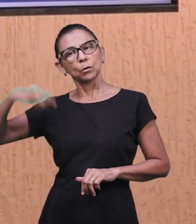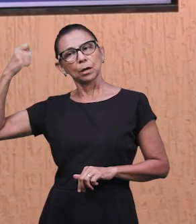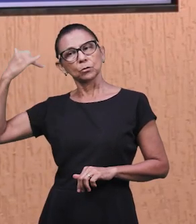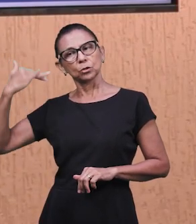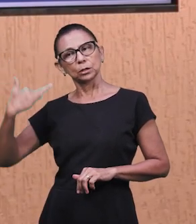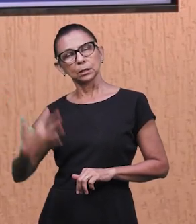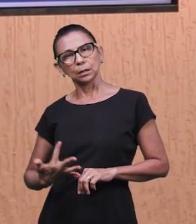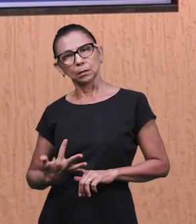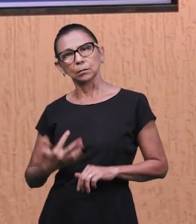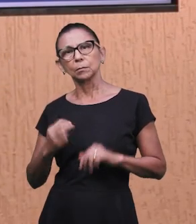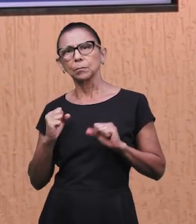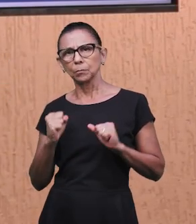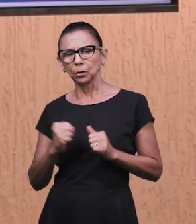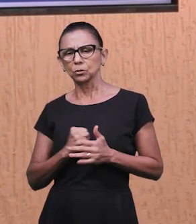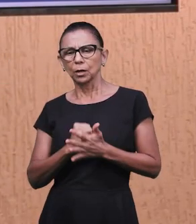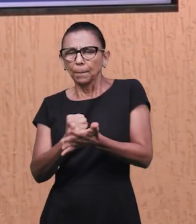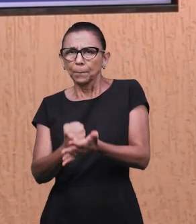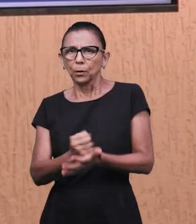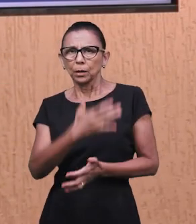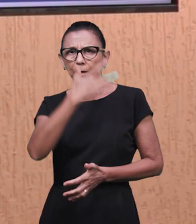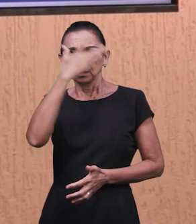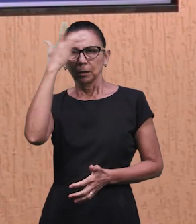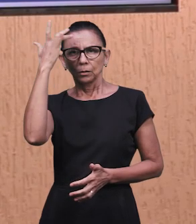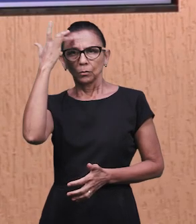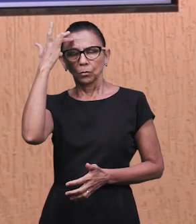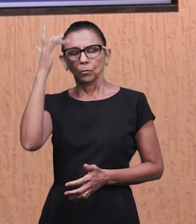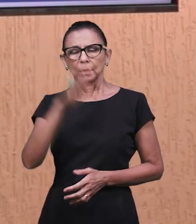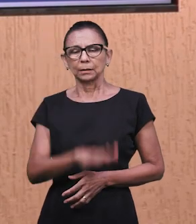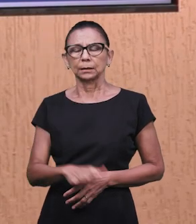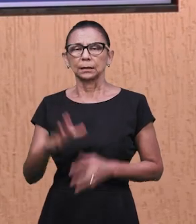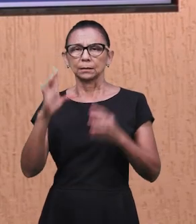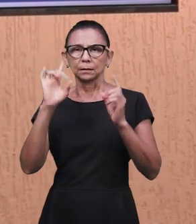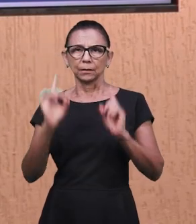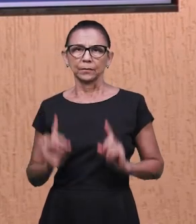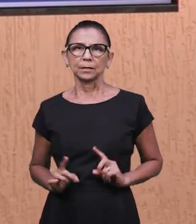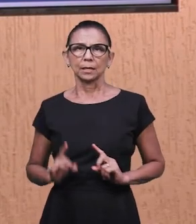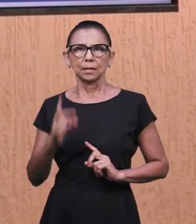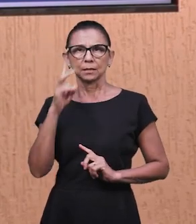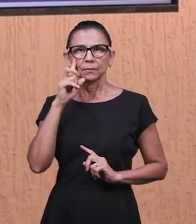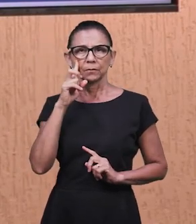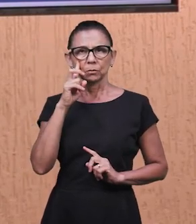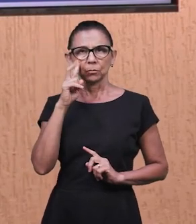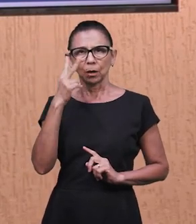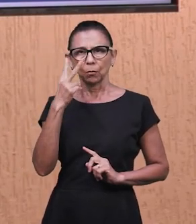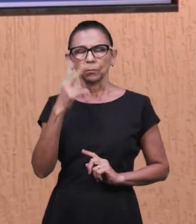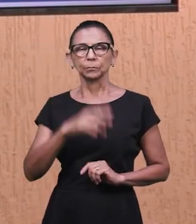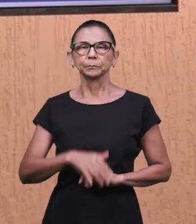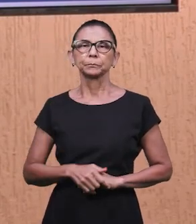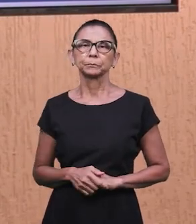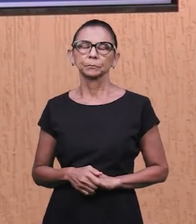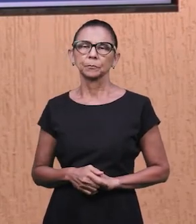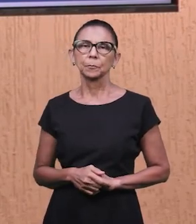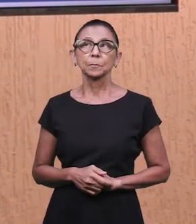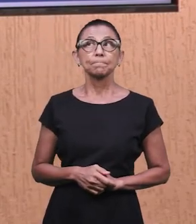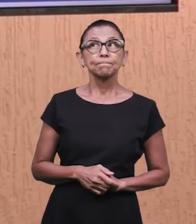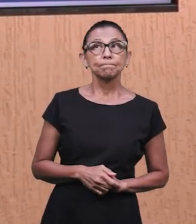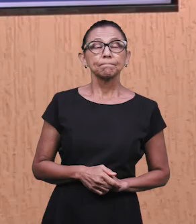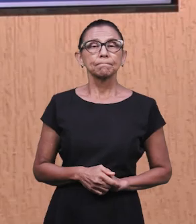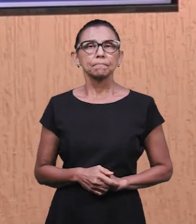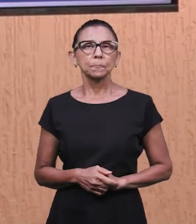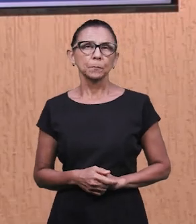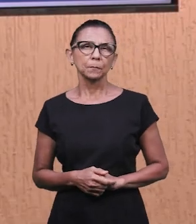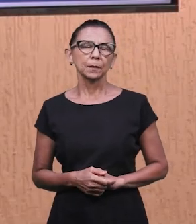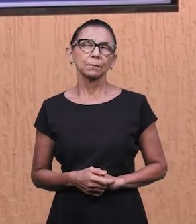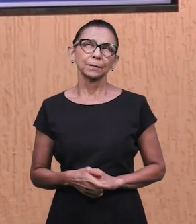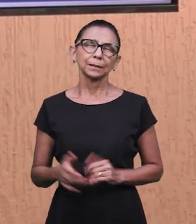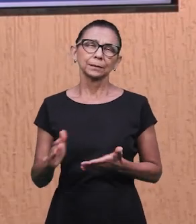adolescente com deficiência visual. Então, a classe funciona normalmente, igual nós estamos acostumados. Mas tem situações